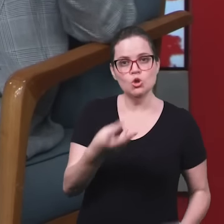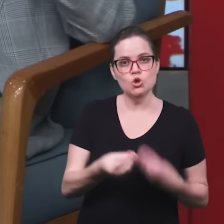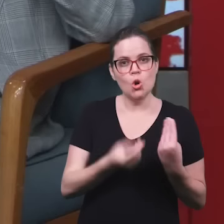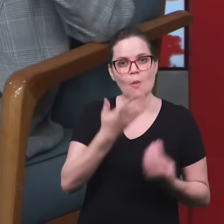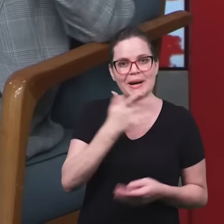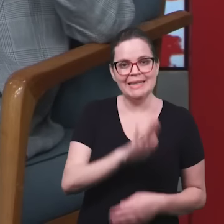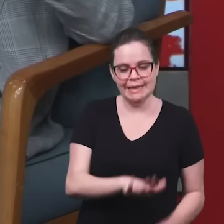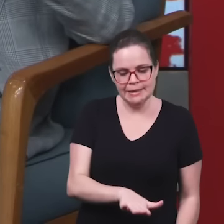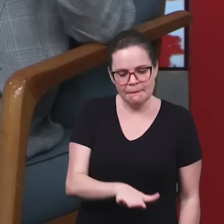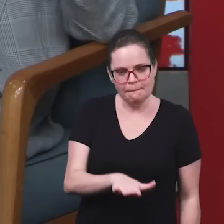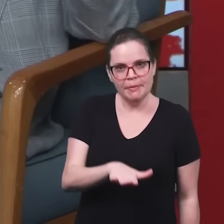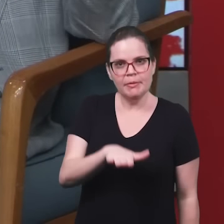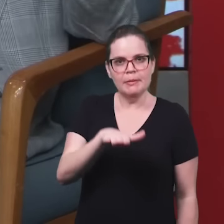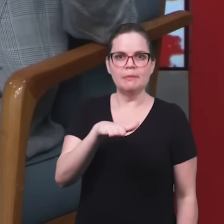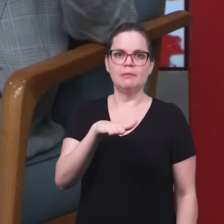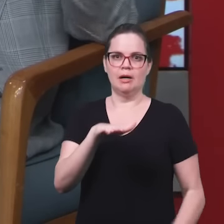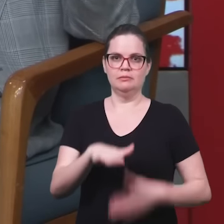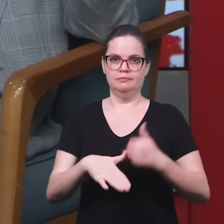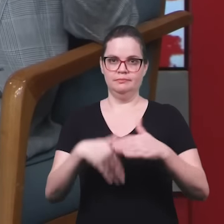relação ao desenvolvimento da criança,